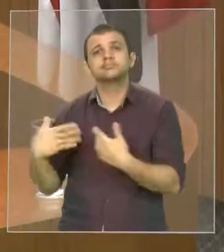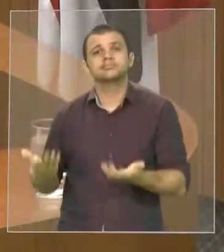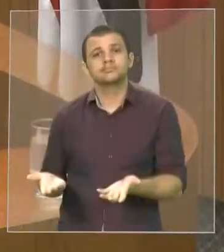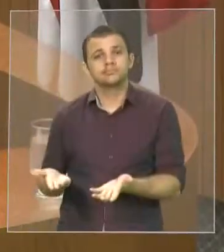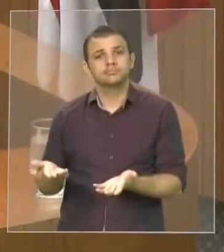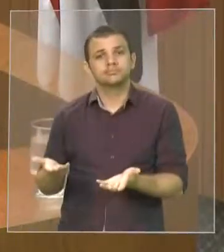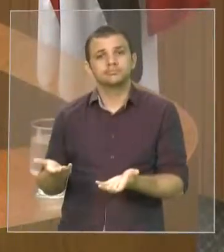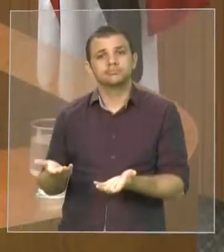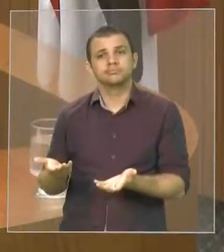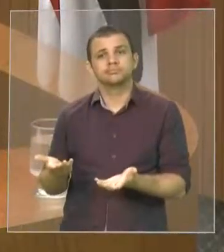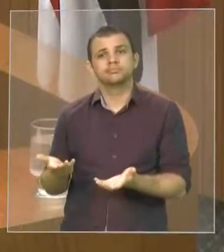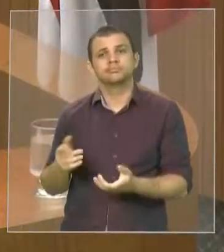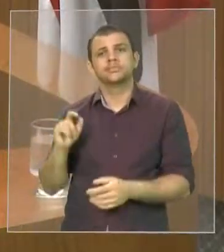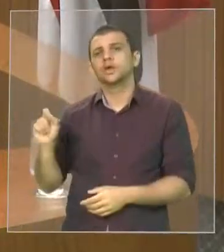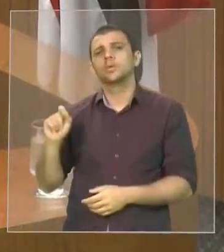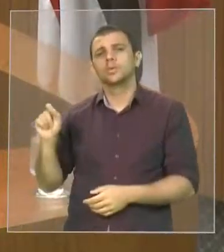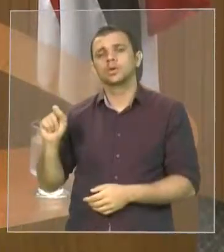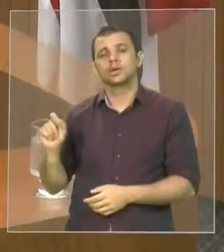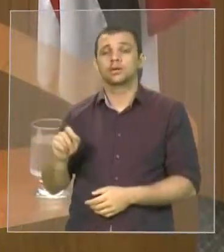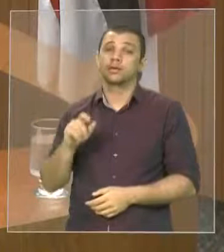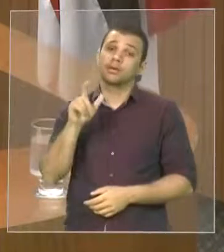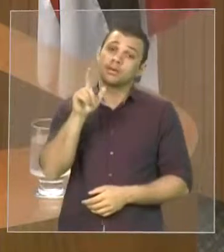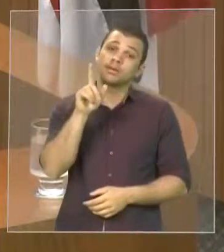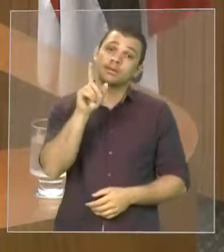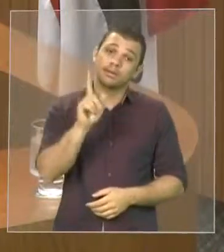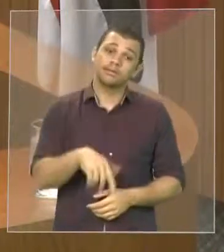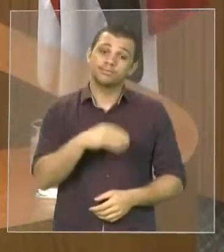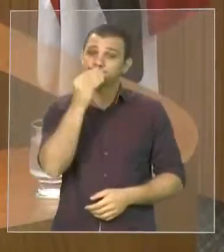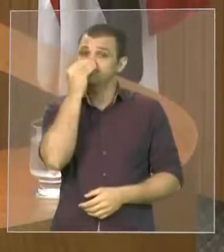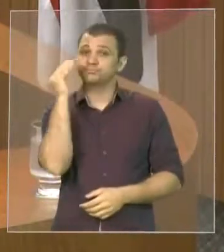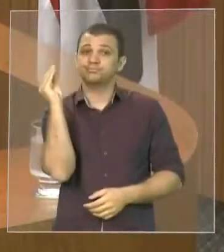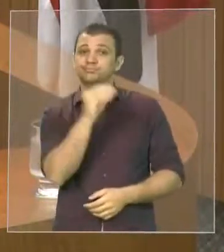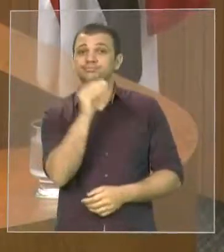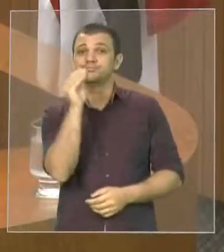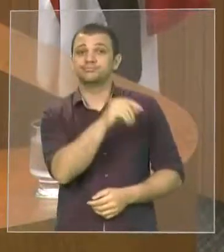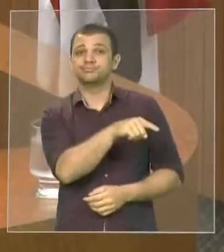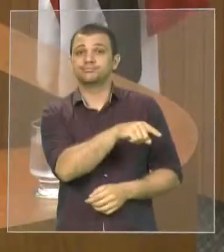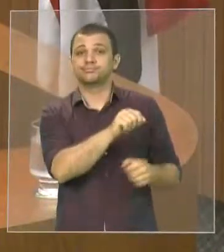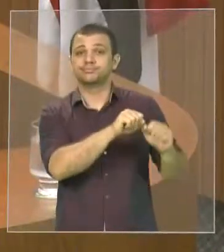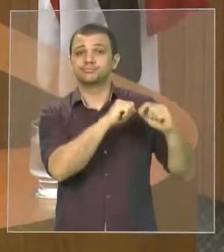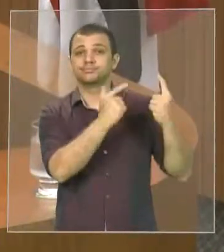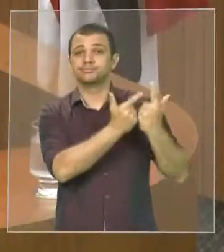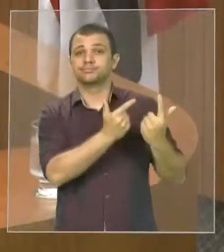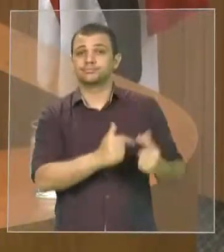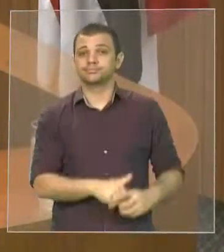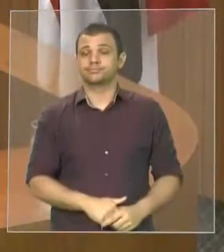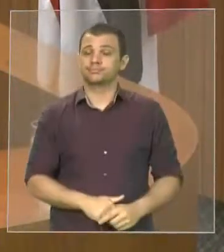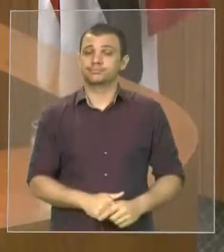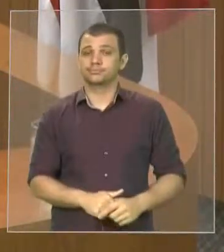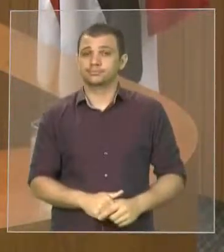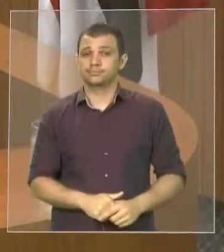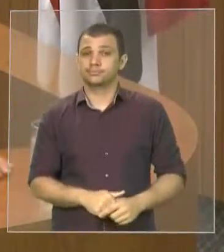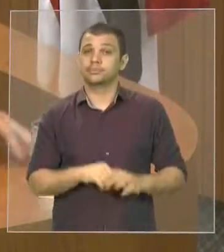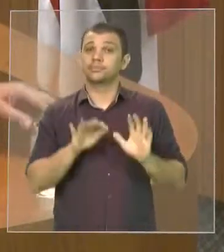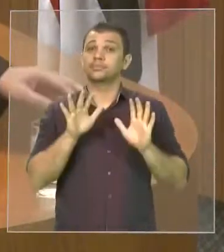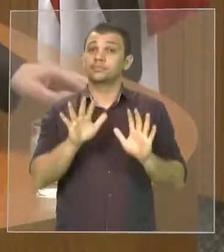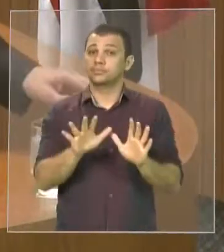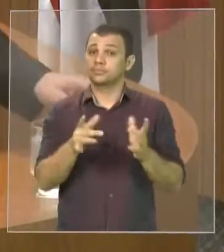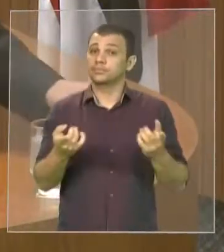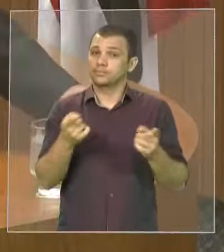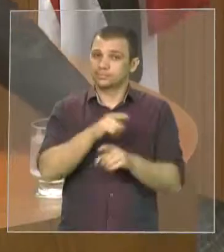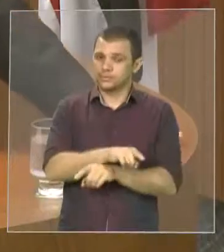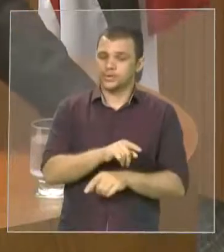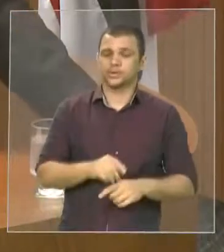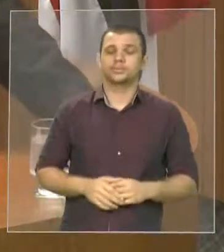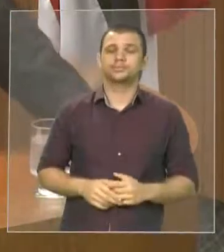senhor presidente, querer fazer pouco caso com o Poder Legislativo do Estado do Maranhão. Por outro lado,